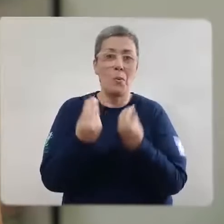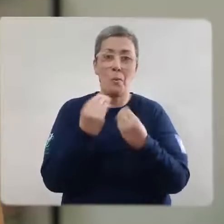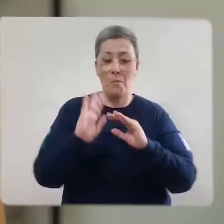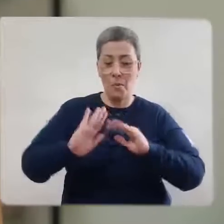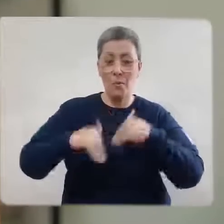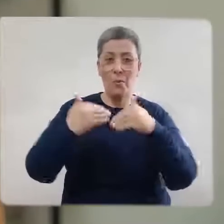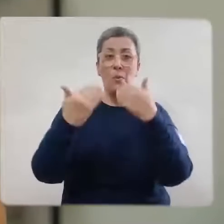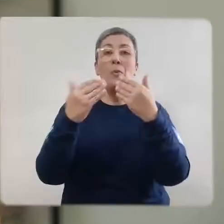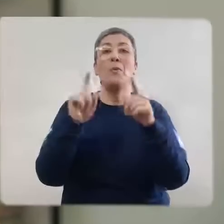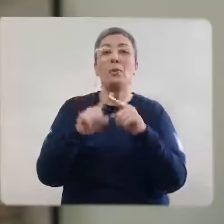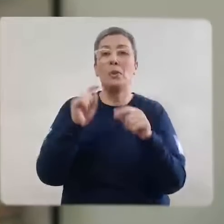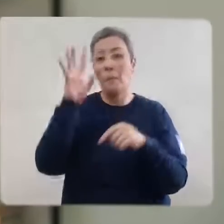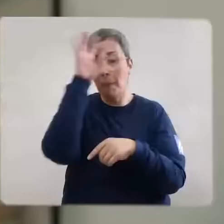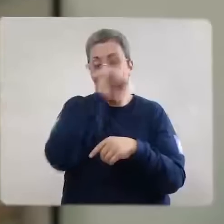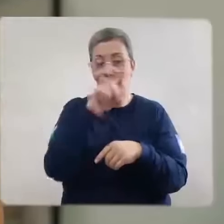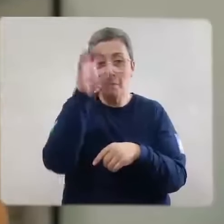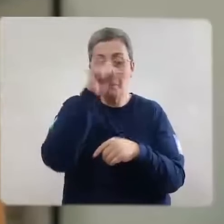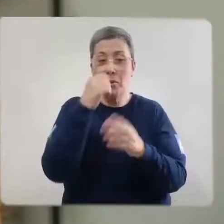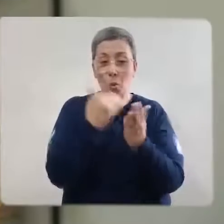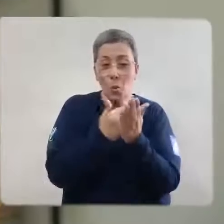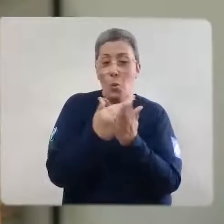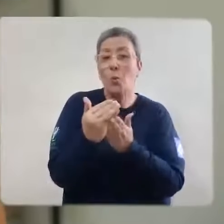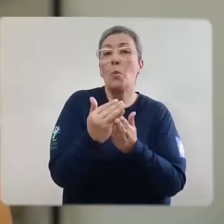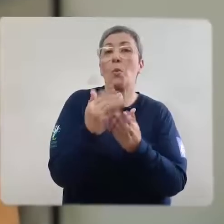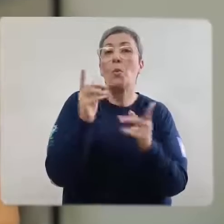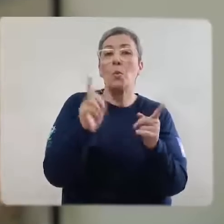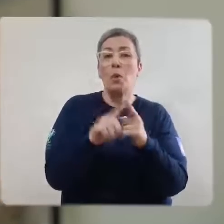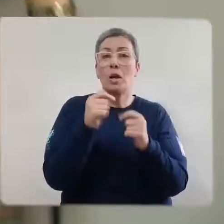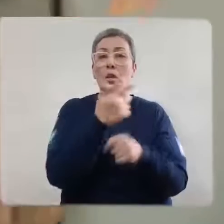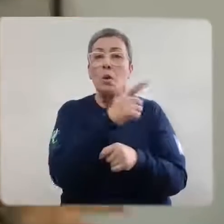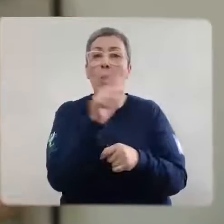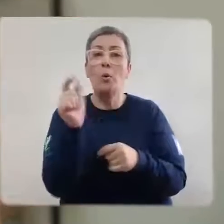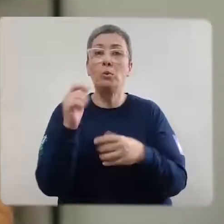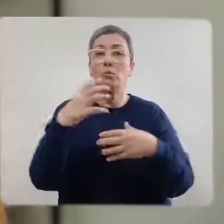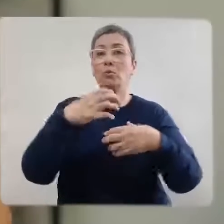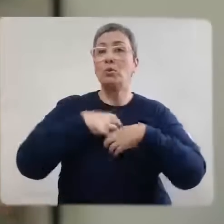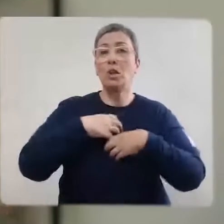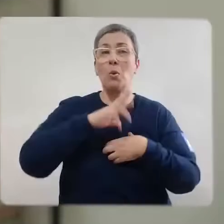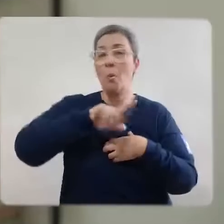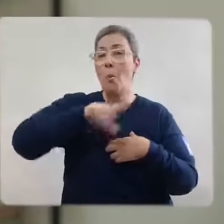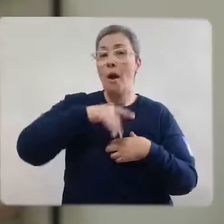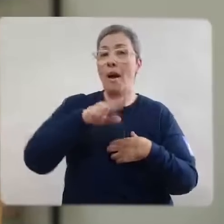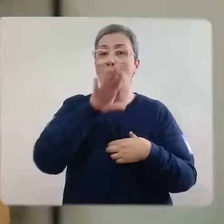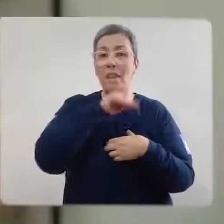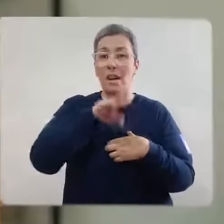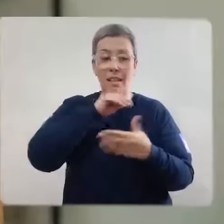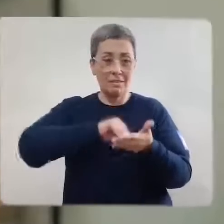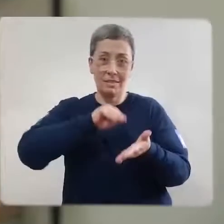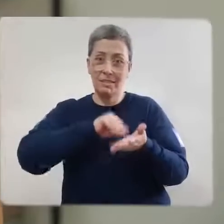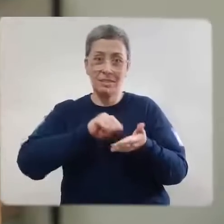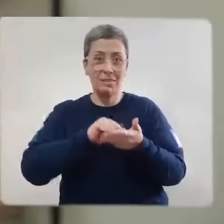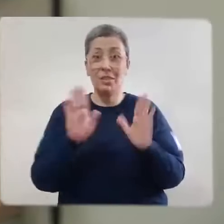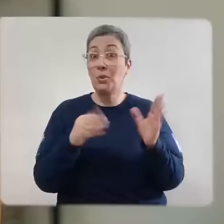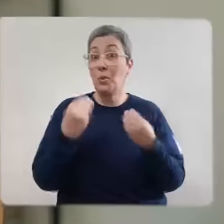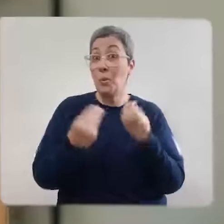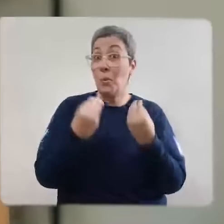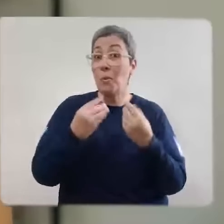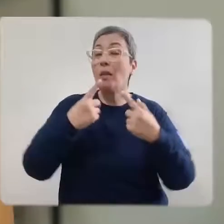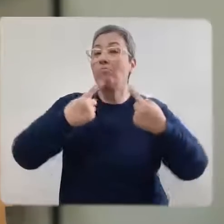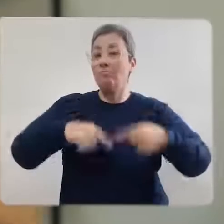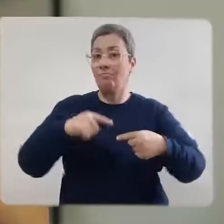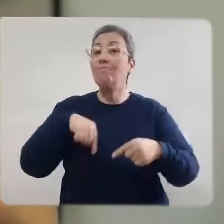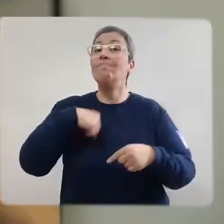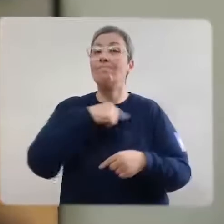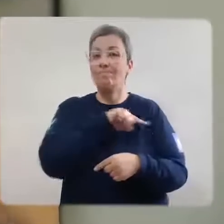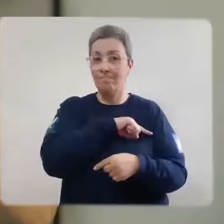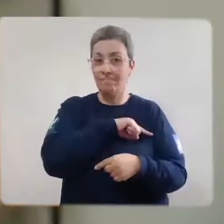que eu desenvolvo aprendizagens a partir de outras maneiras, que não é falando e nem escrevendo? Então, é um